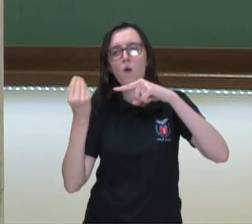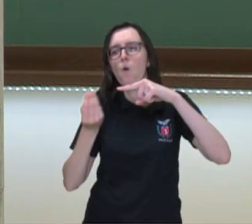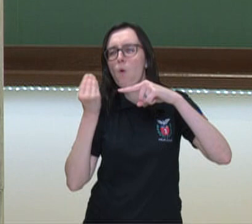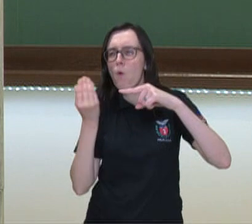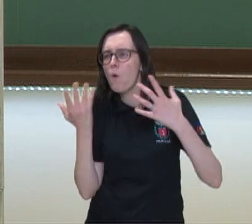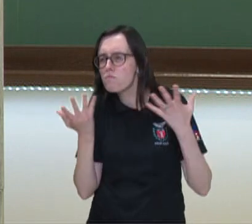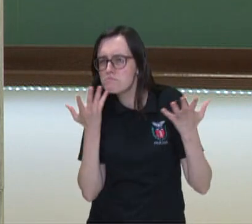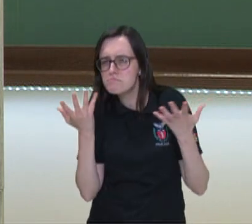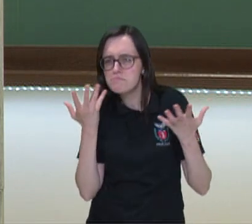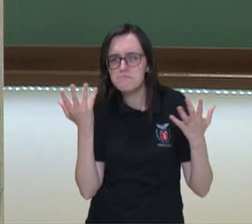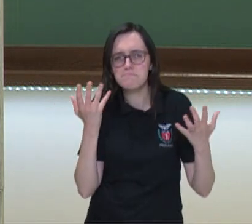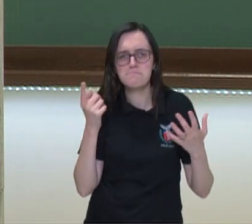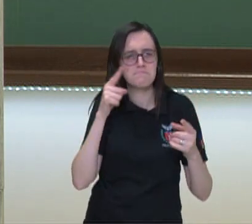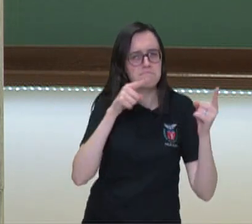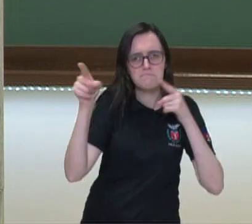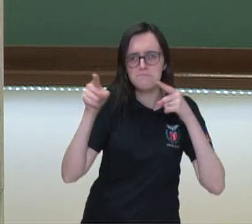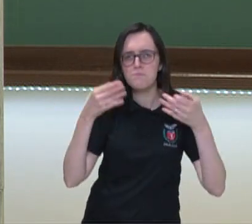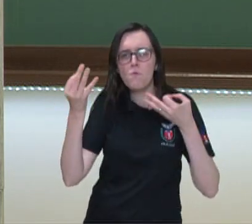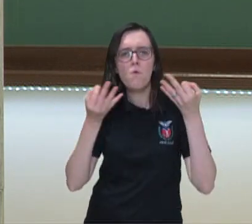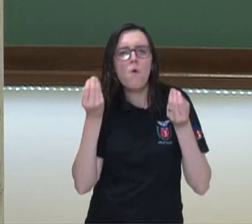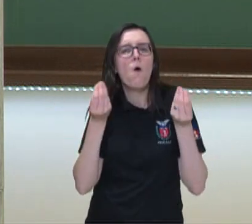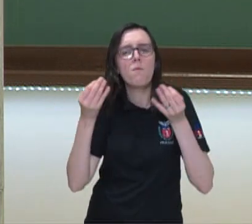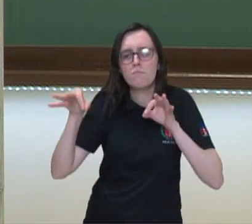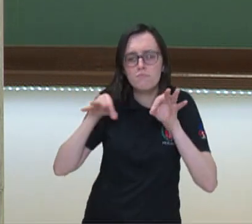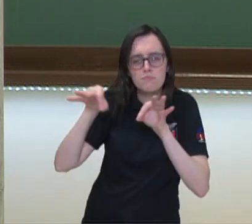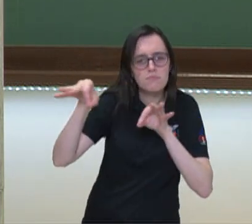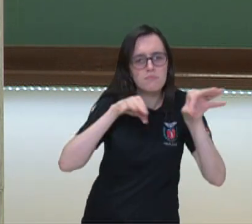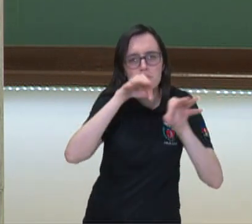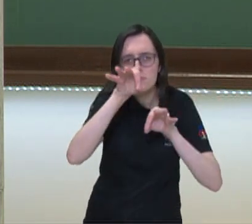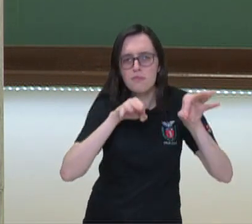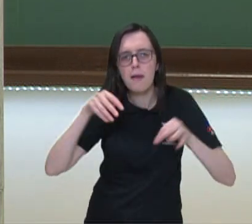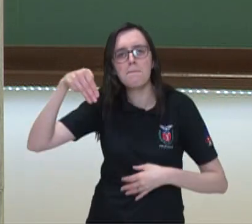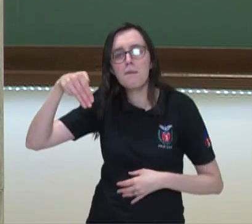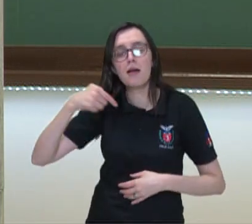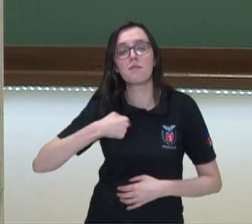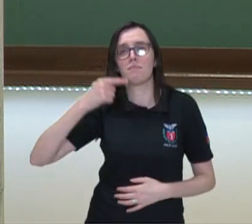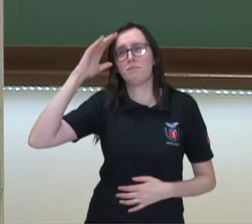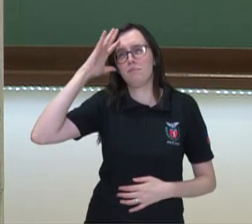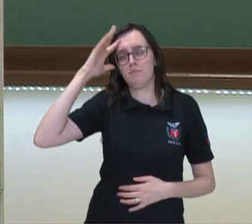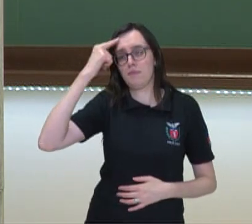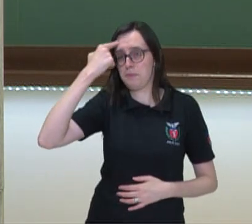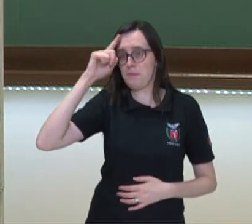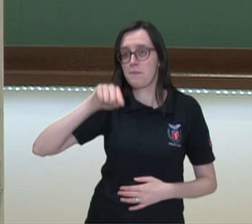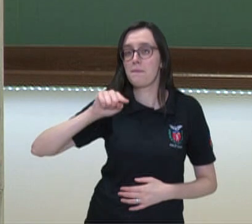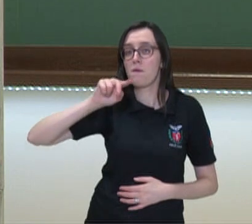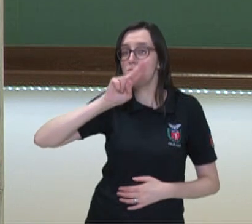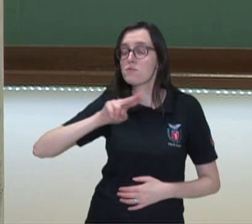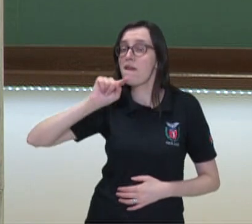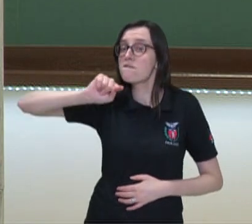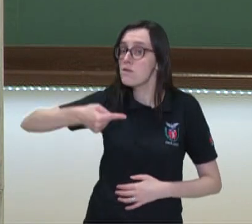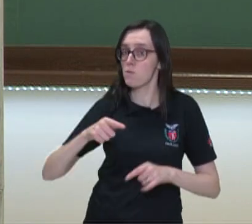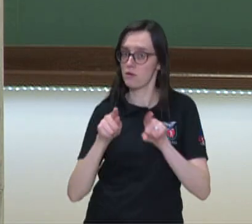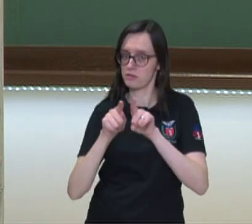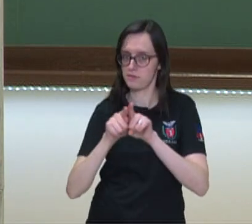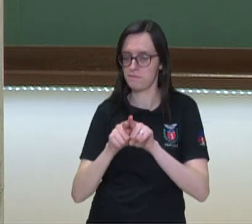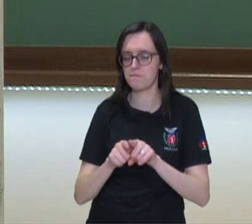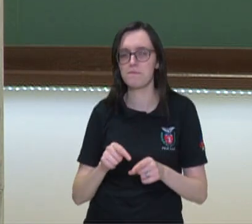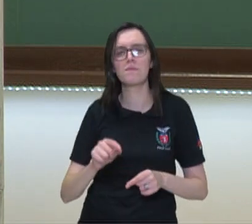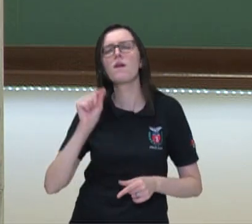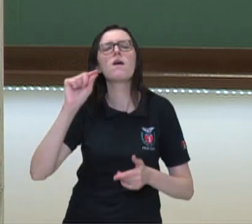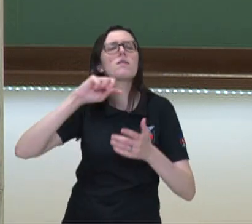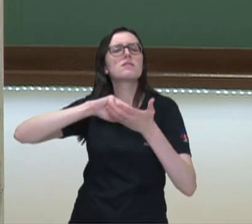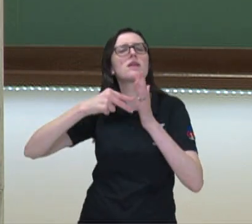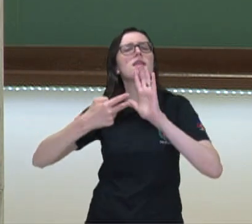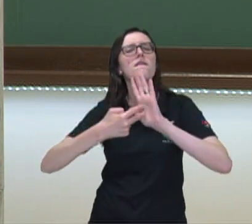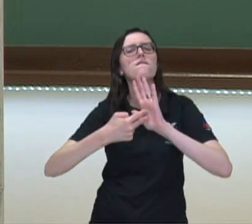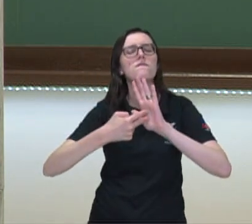3,5 metros e 2,5 metros, eu pensei nas frações na forma decimal, ok? Então, o que significa